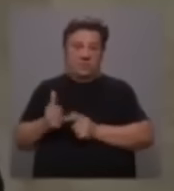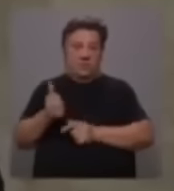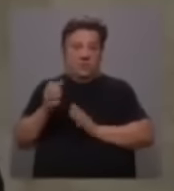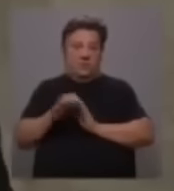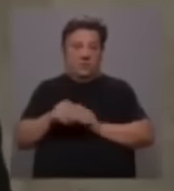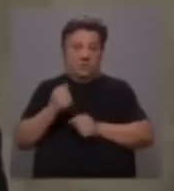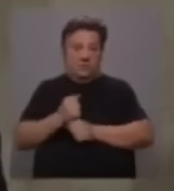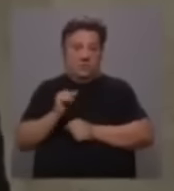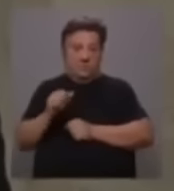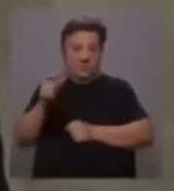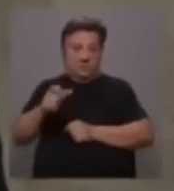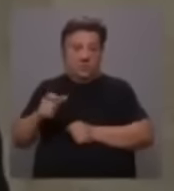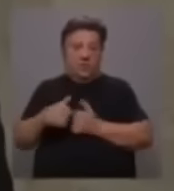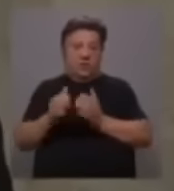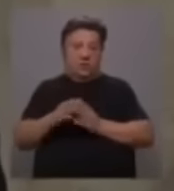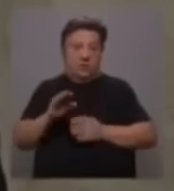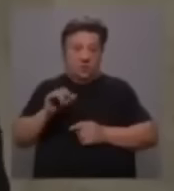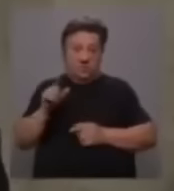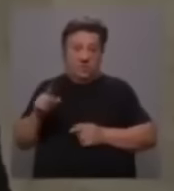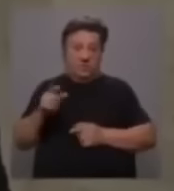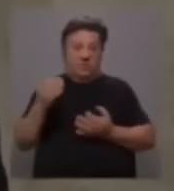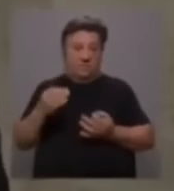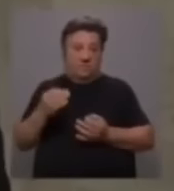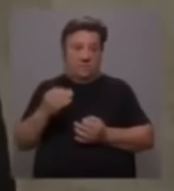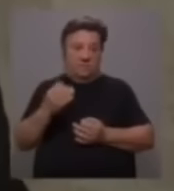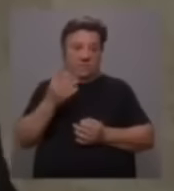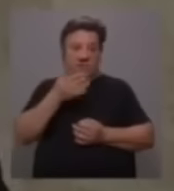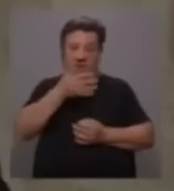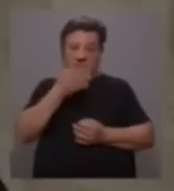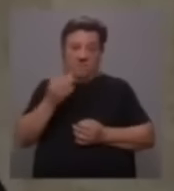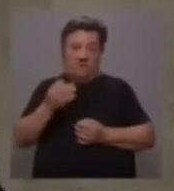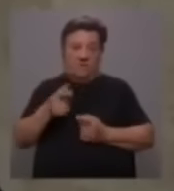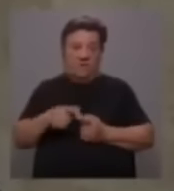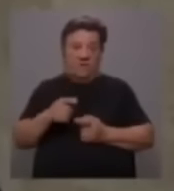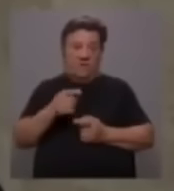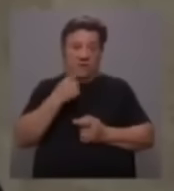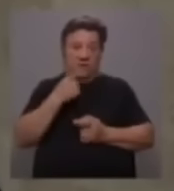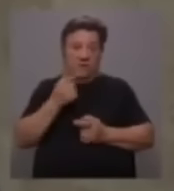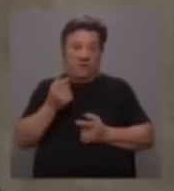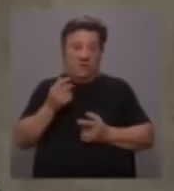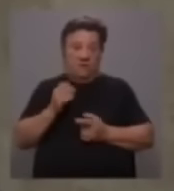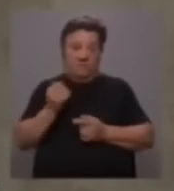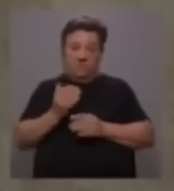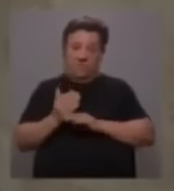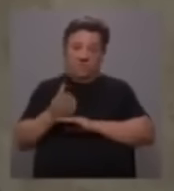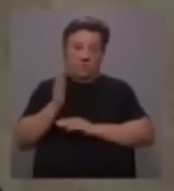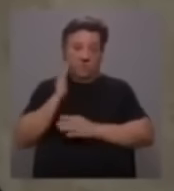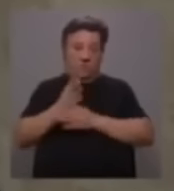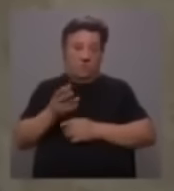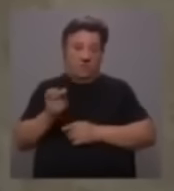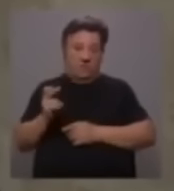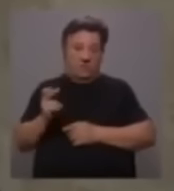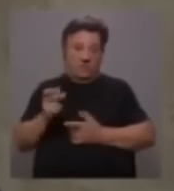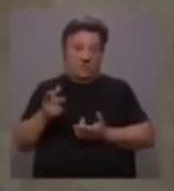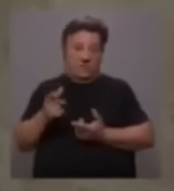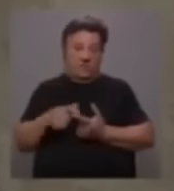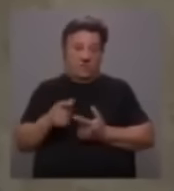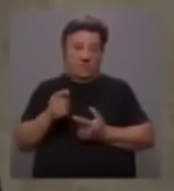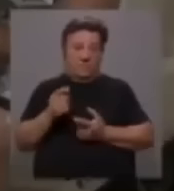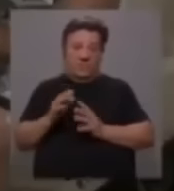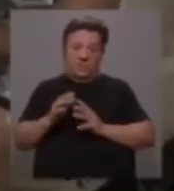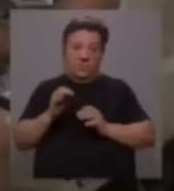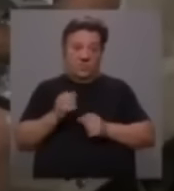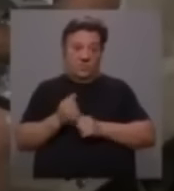trabalho para as pessoas e todos eles países que tiveram por infelicidade a oportunidade de nos ultrapassar nos últimos 10 anos na no